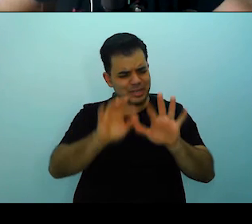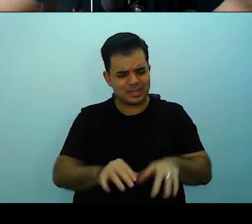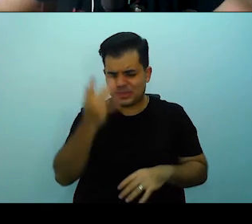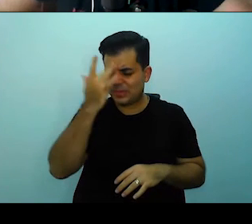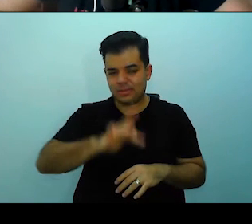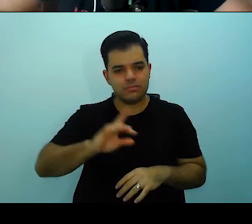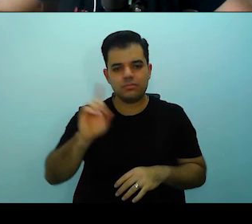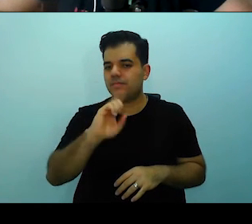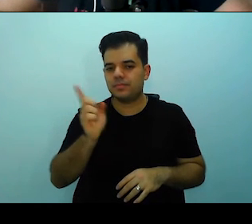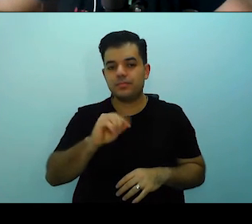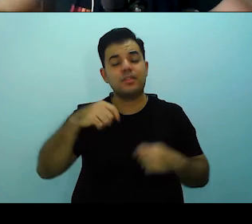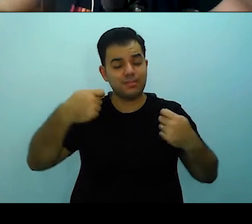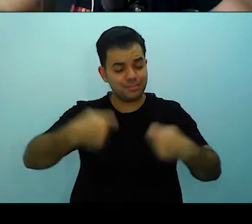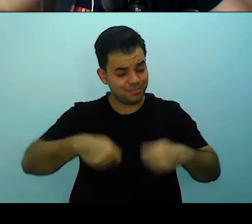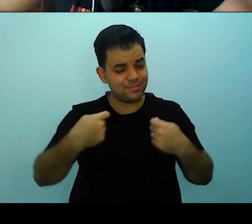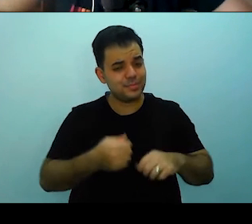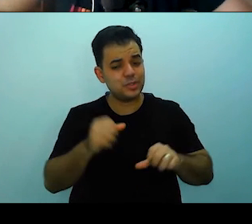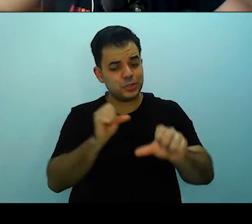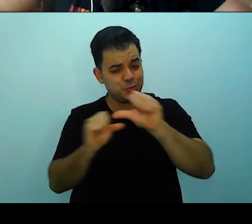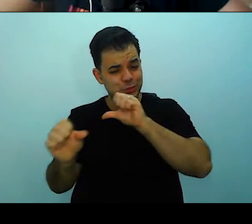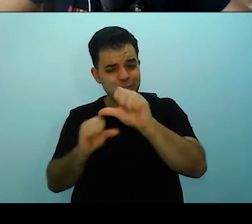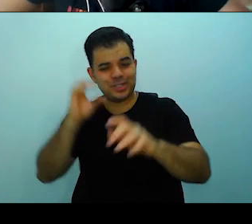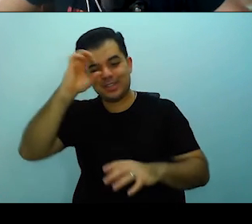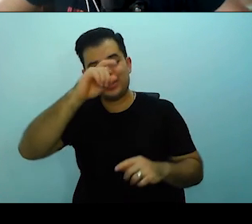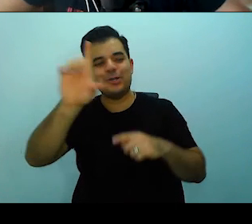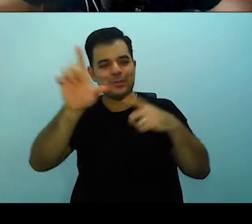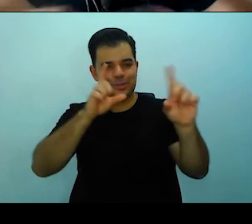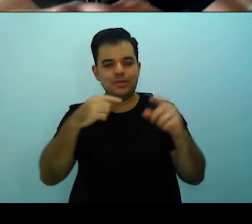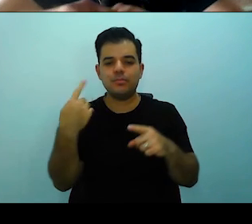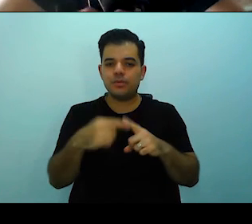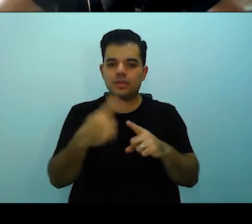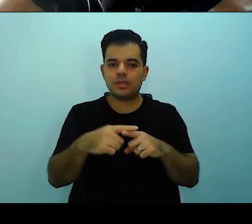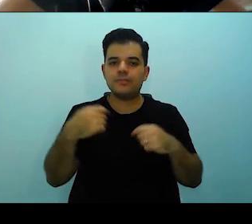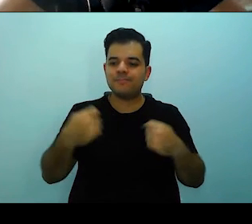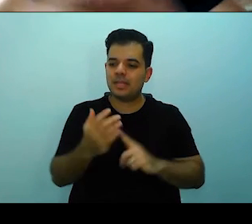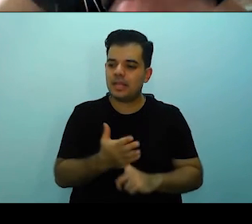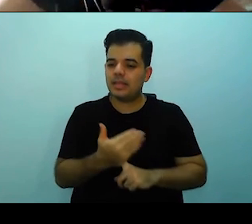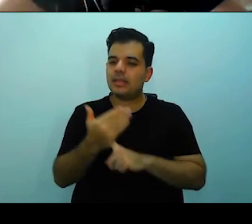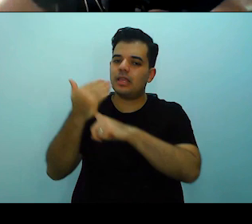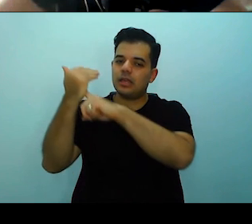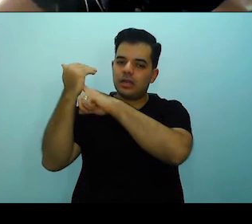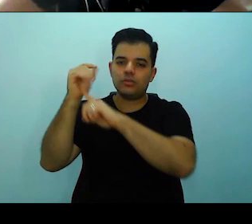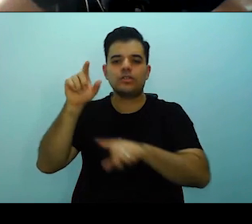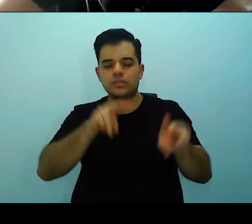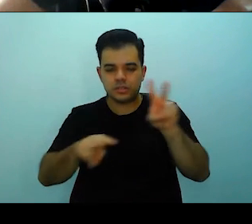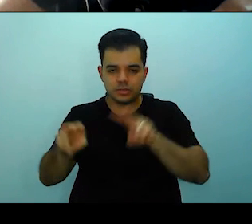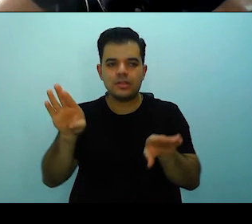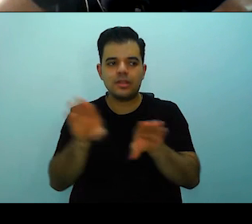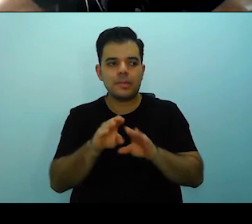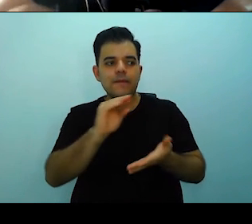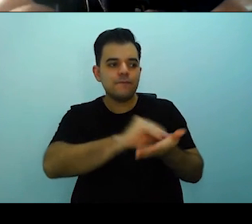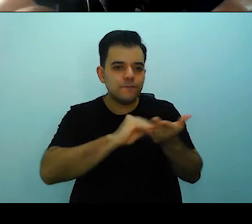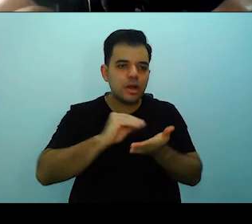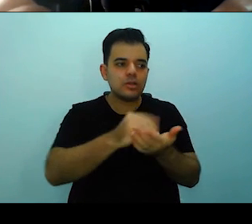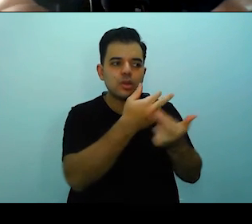é ainda mais fundamental, como eu falei, né? Porque existe essa interdependência com a tecnologia assistiva, essa carência de materiais e, ao mesmo tempo,